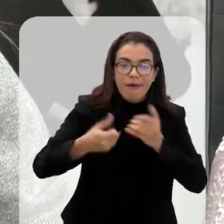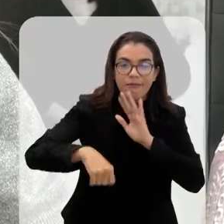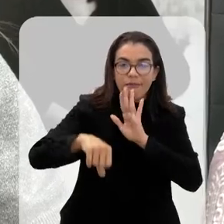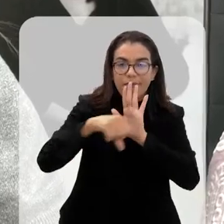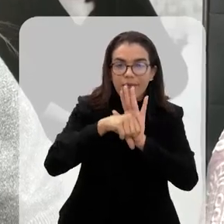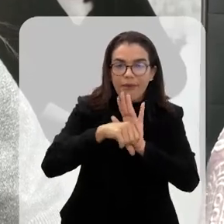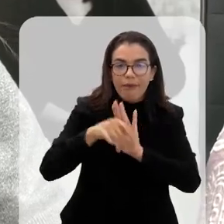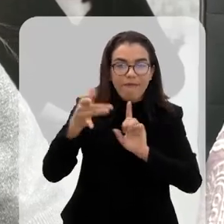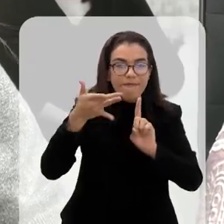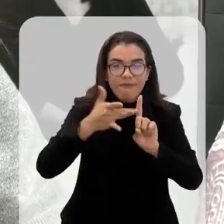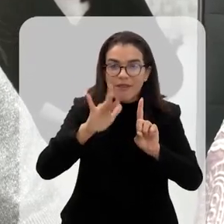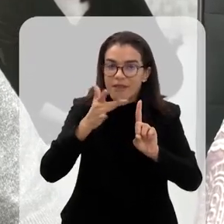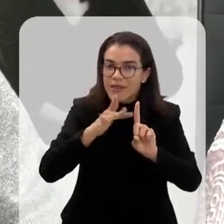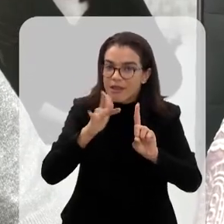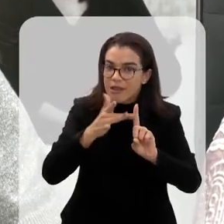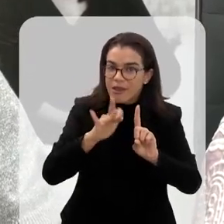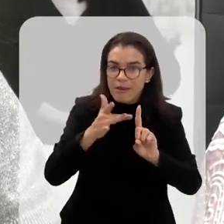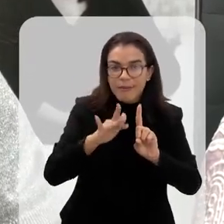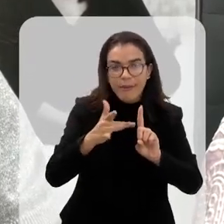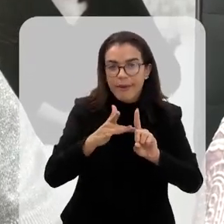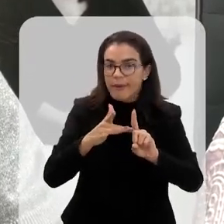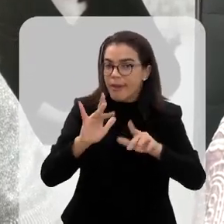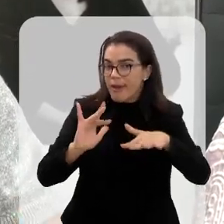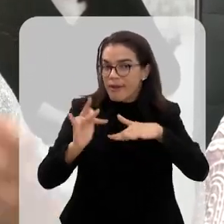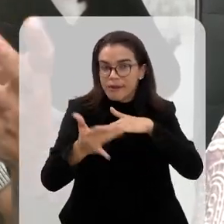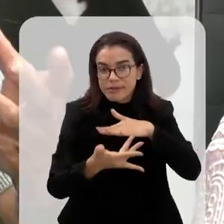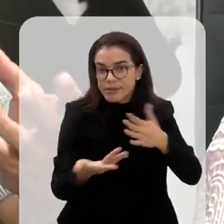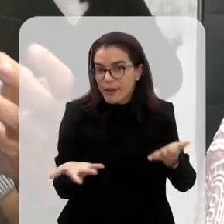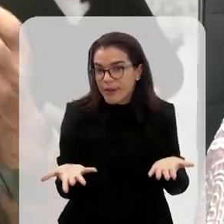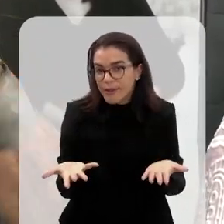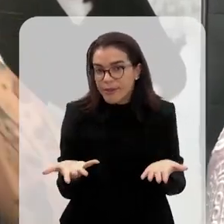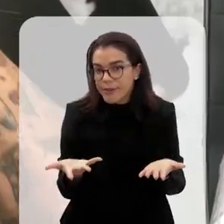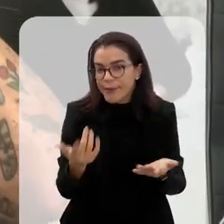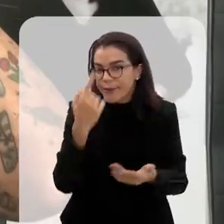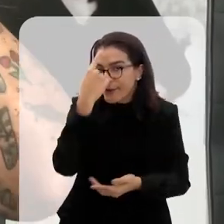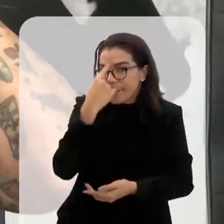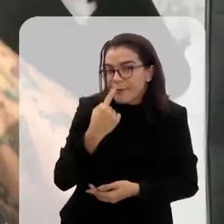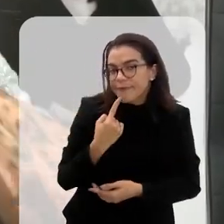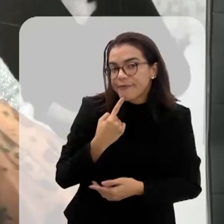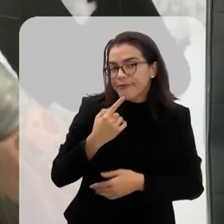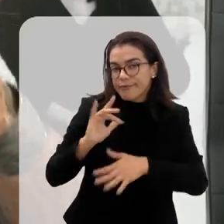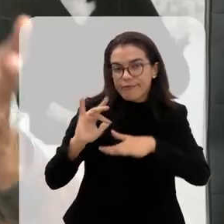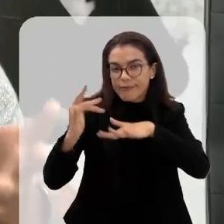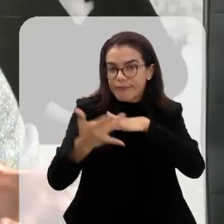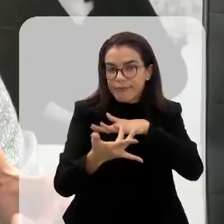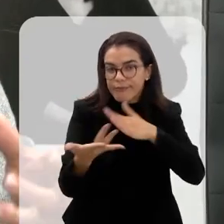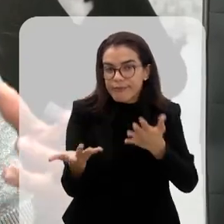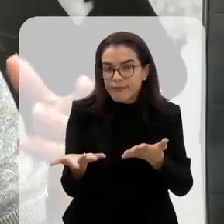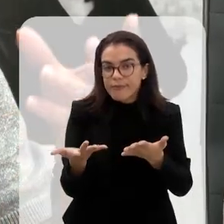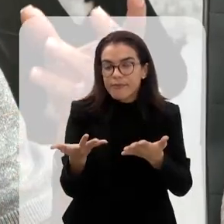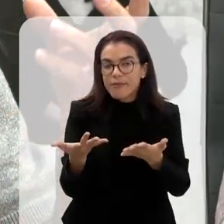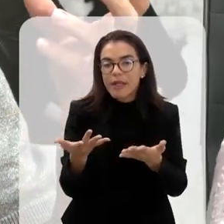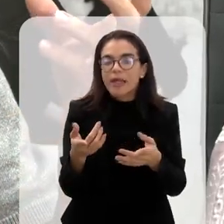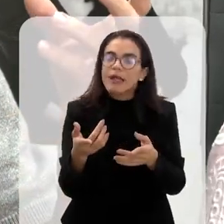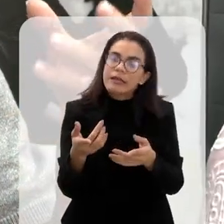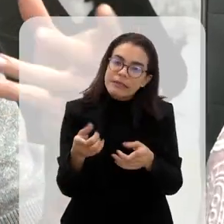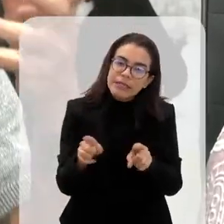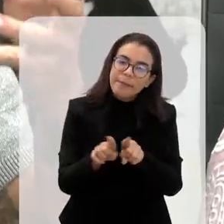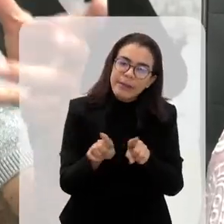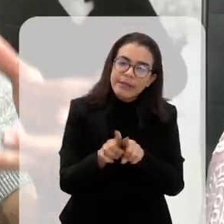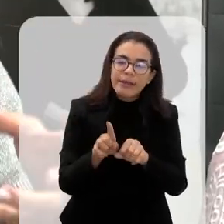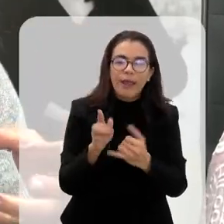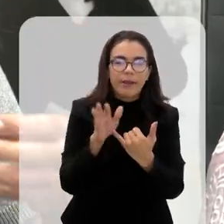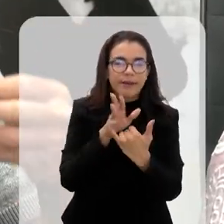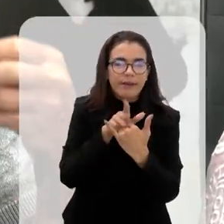né, que foram vítimas em rede social, né, em perfil de rede social. Então, a gente